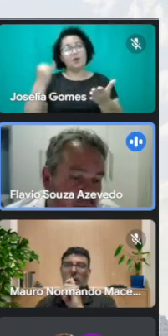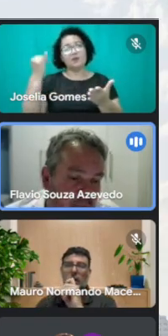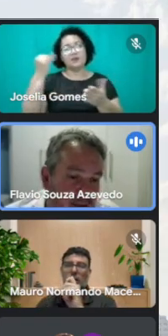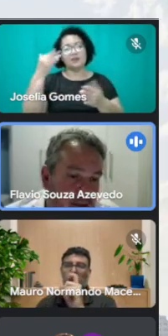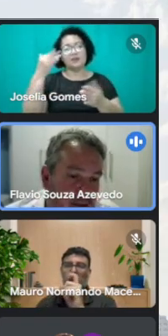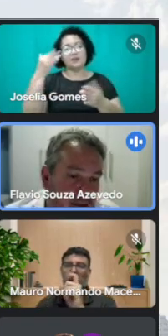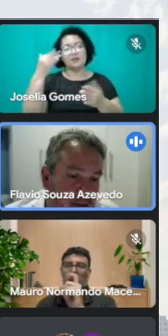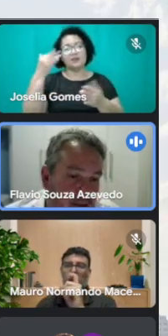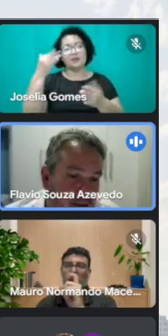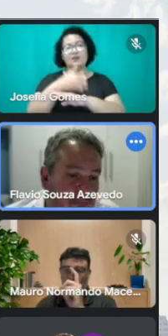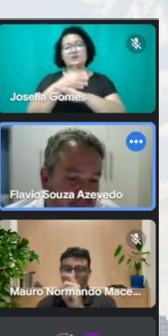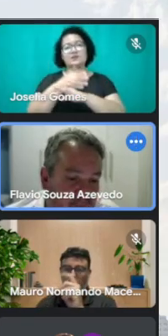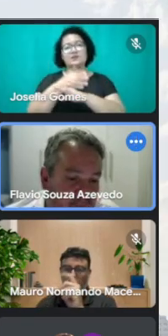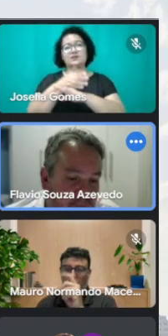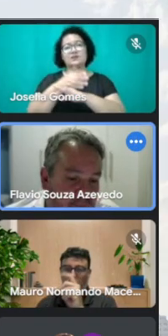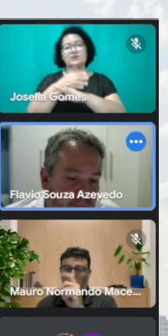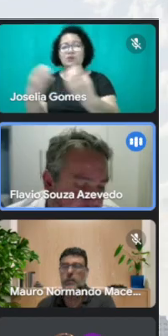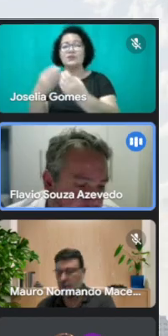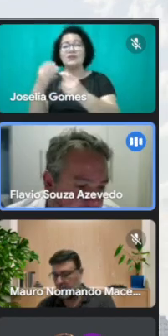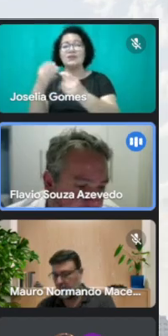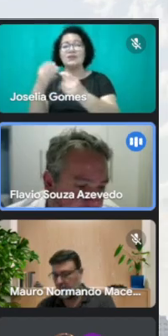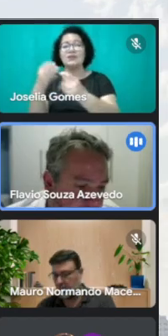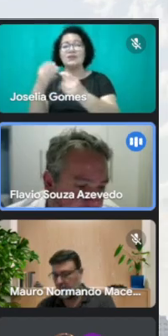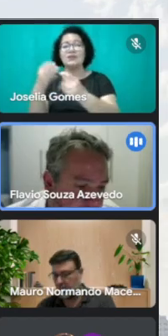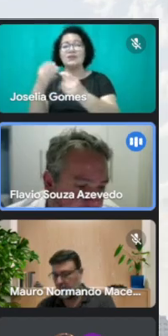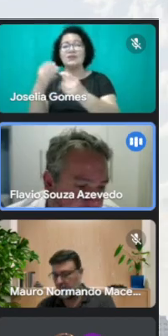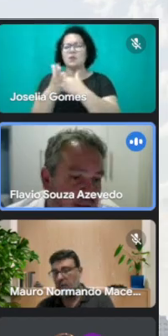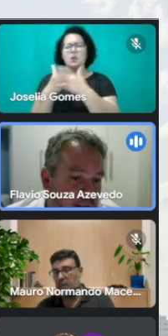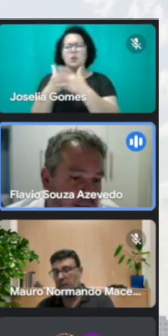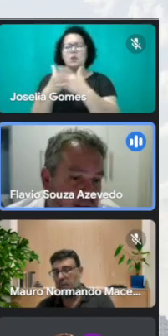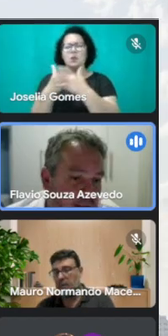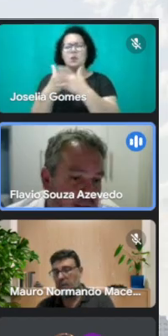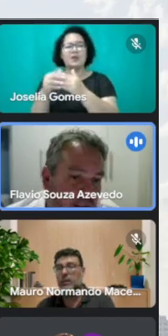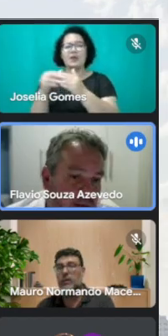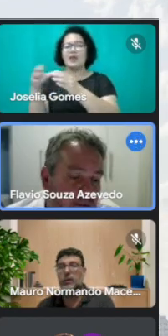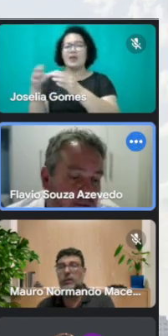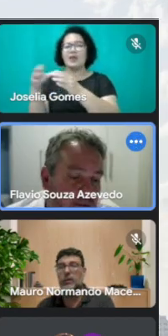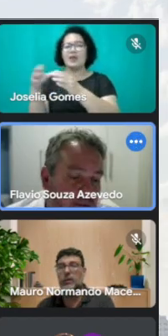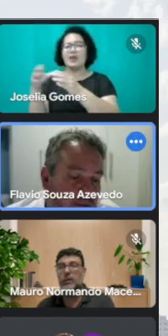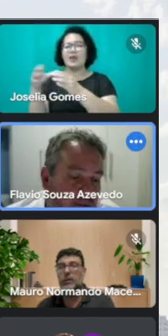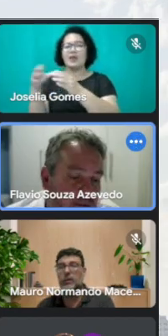da população, seja de que classe for, né, nesse